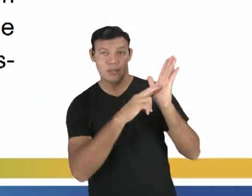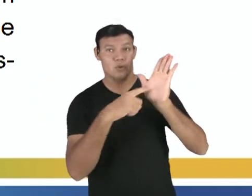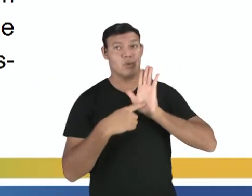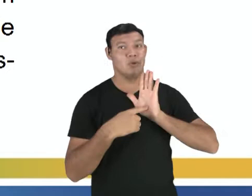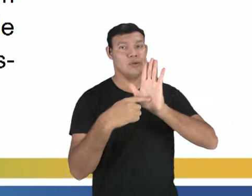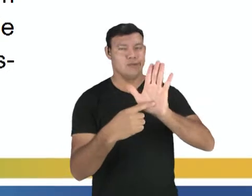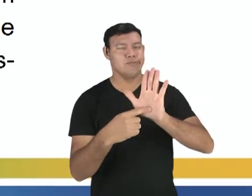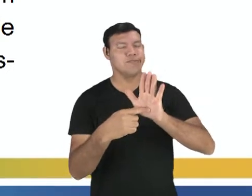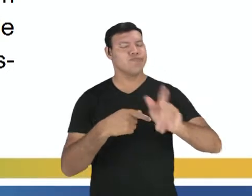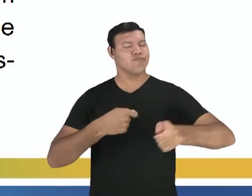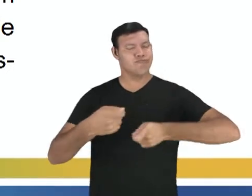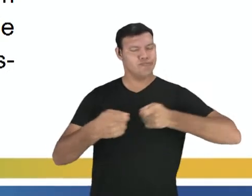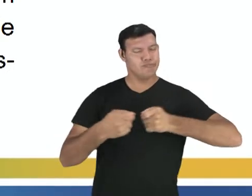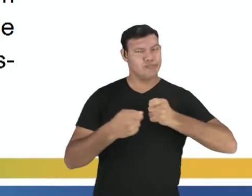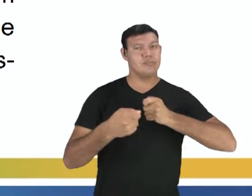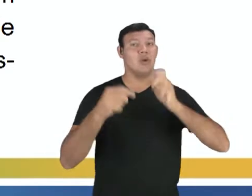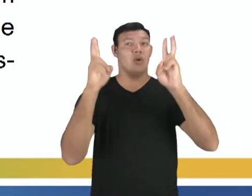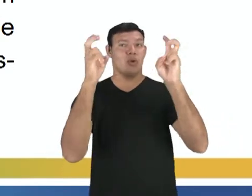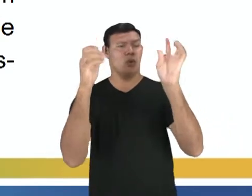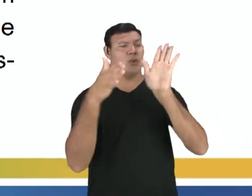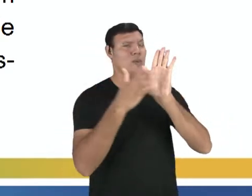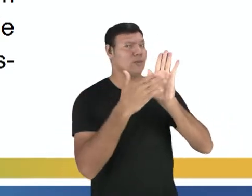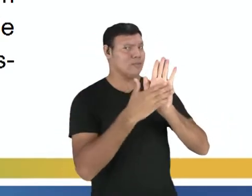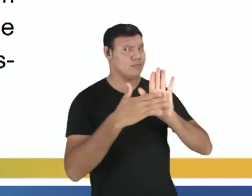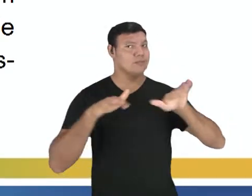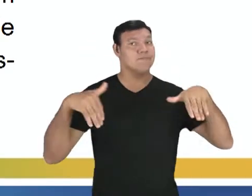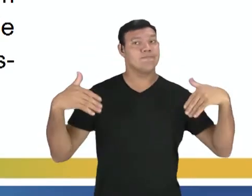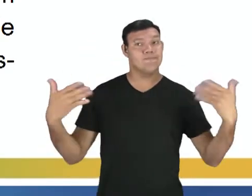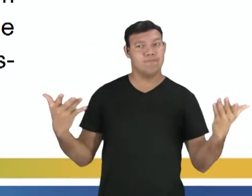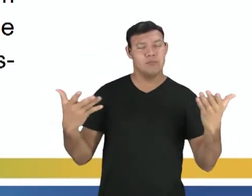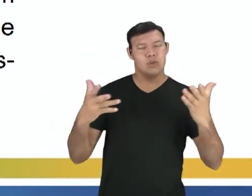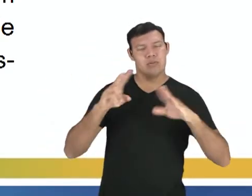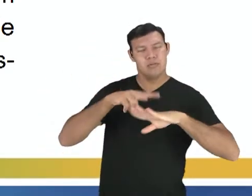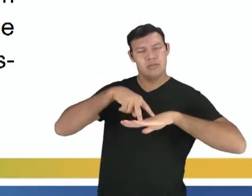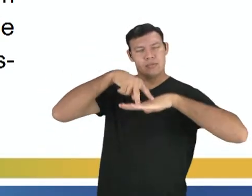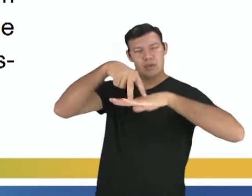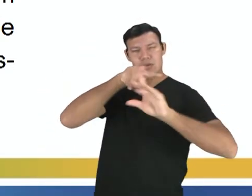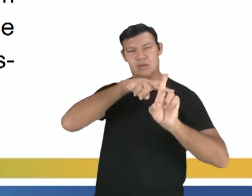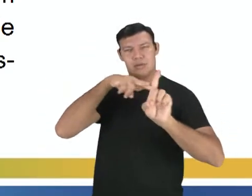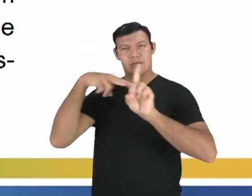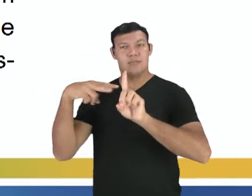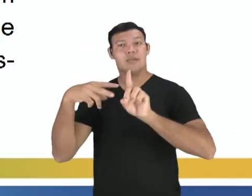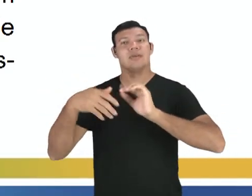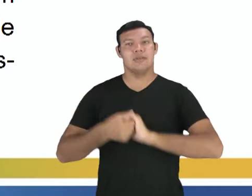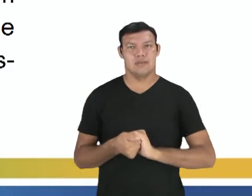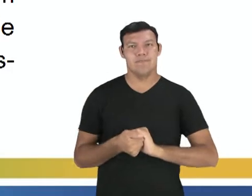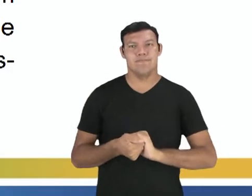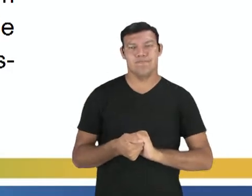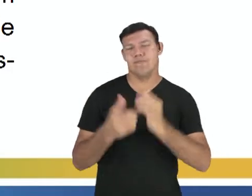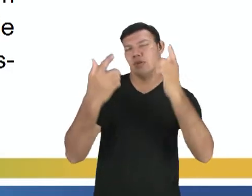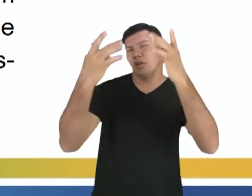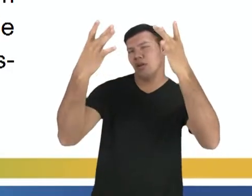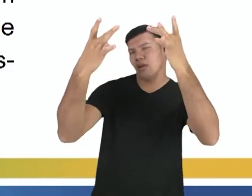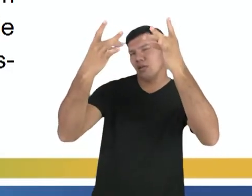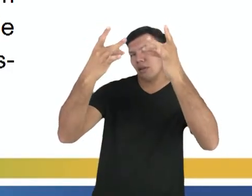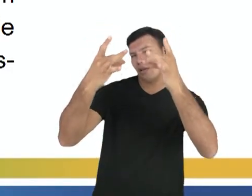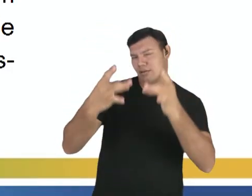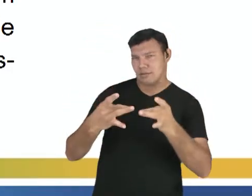demonstra dominar o tema proposto e saber defender um ponto de vista, elaborando o